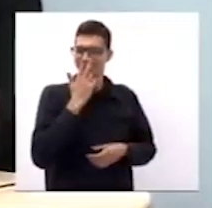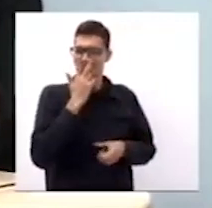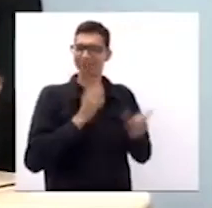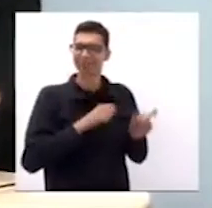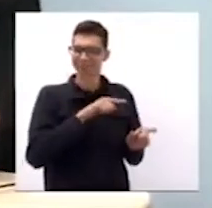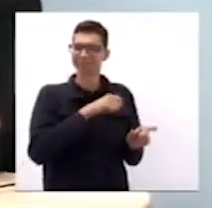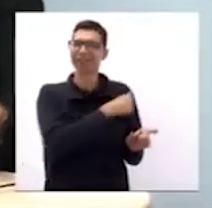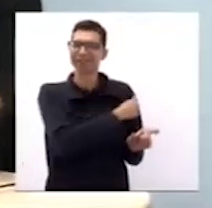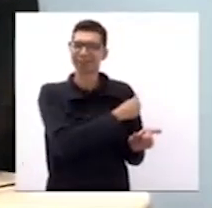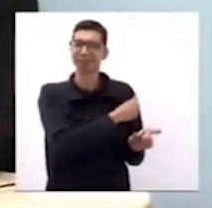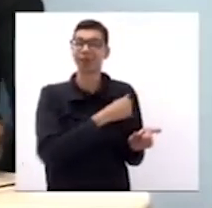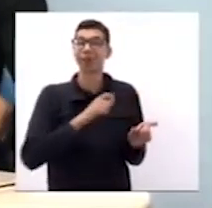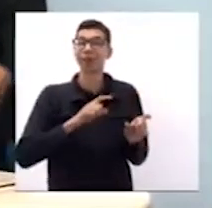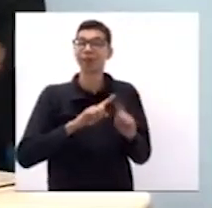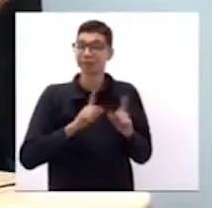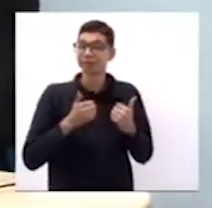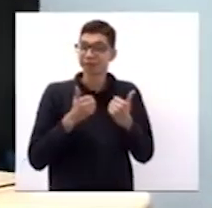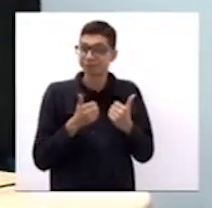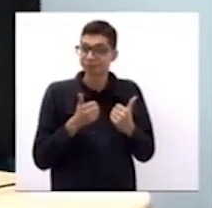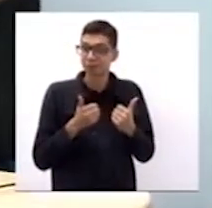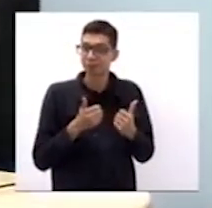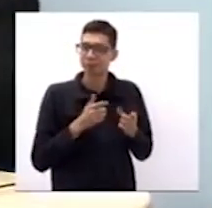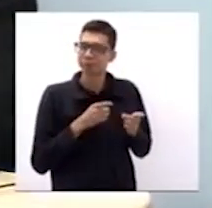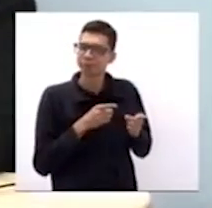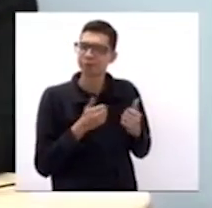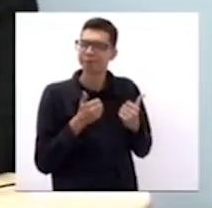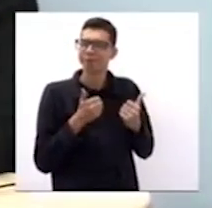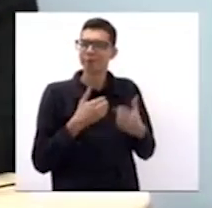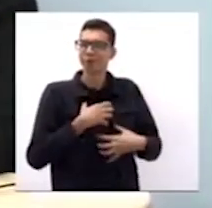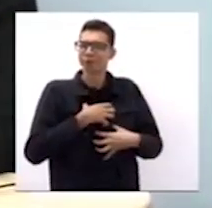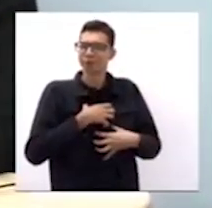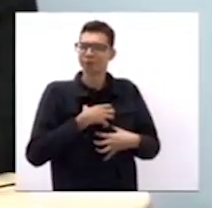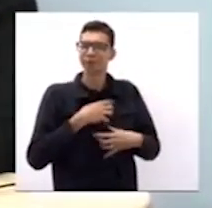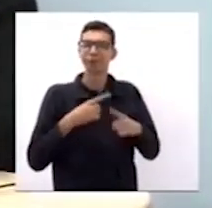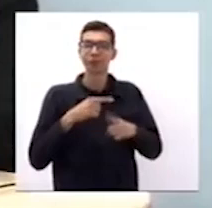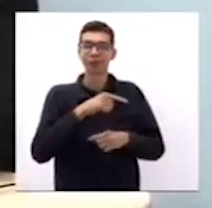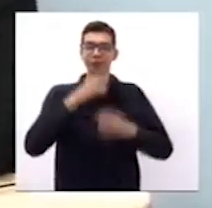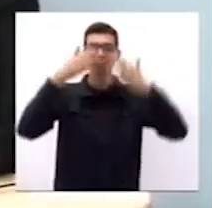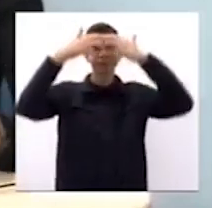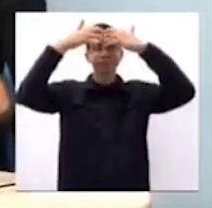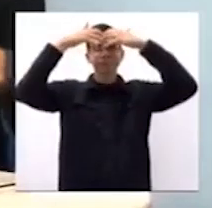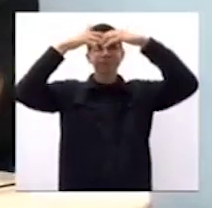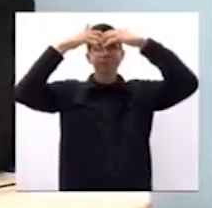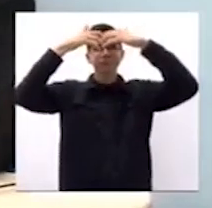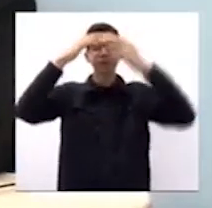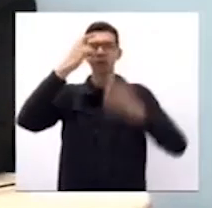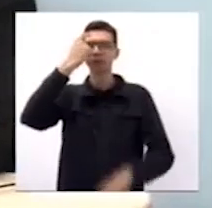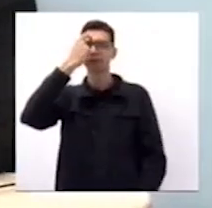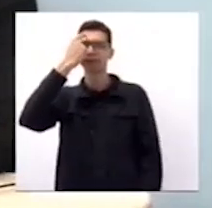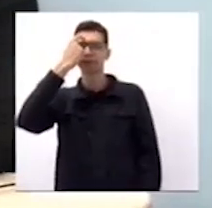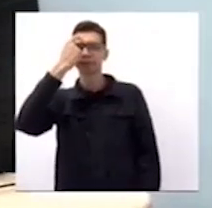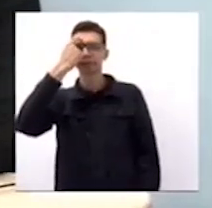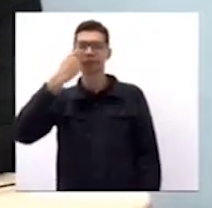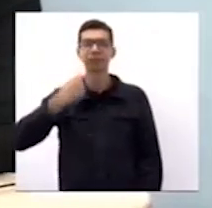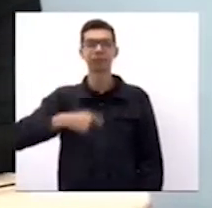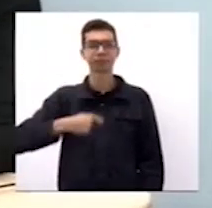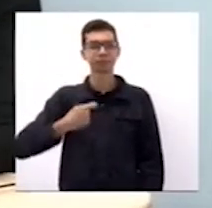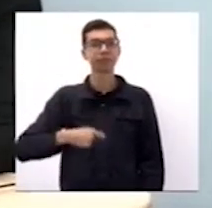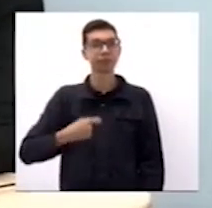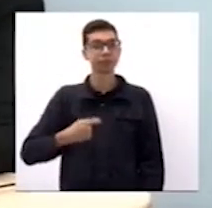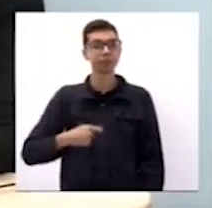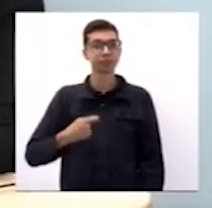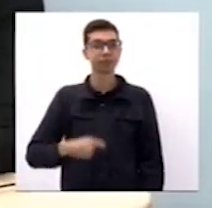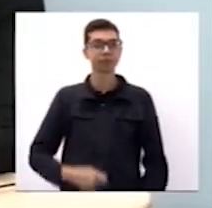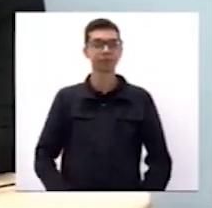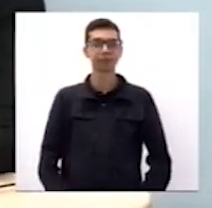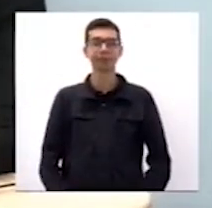cutucar saudável, produtivo, para que traga a reflexão, né, para que ele pare para pensar, para que ele pare para avaliar,